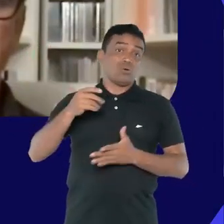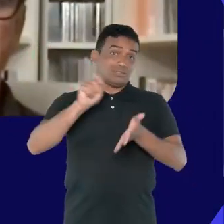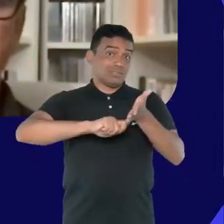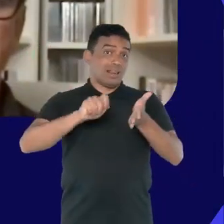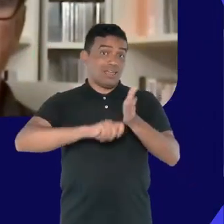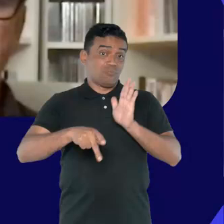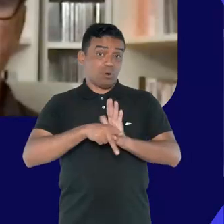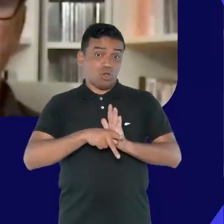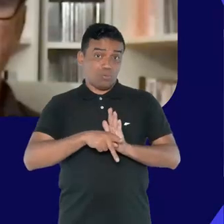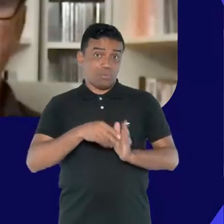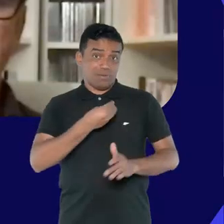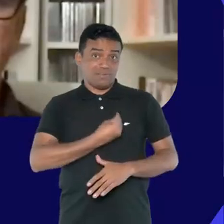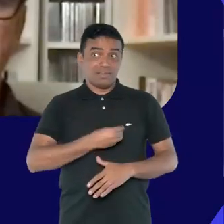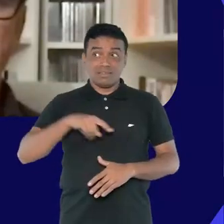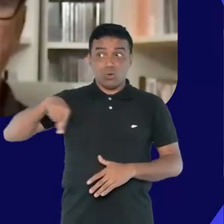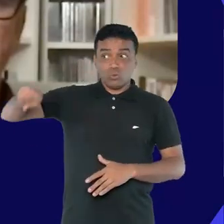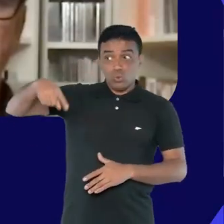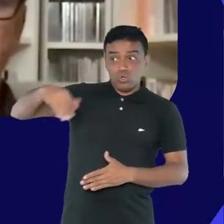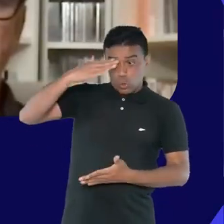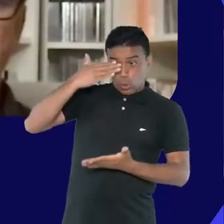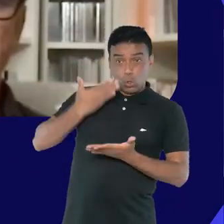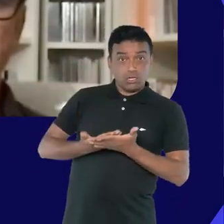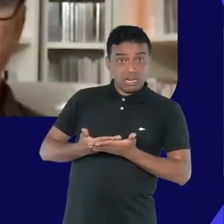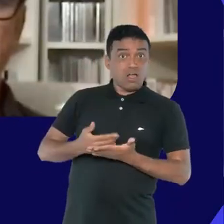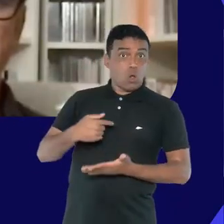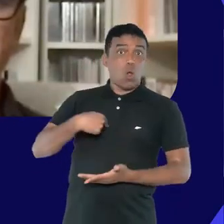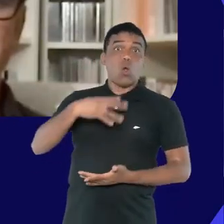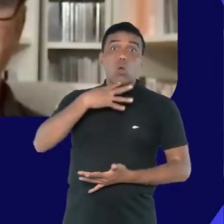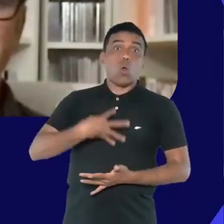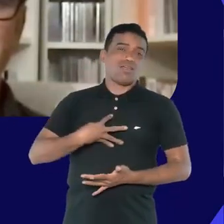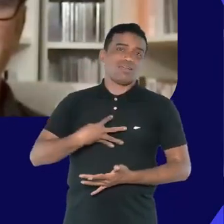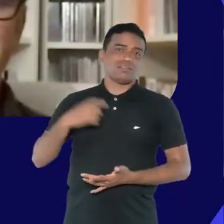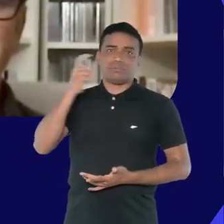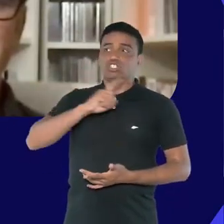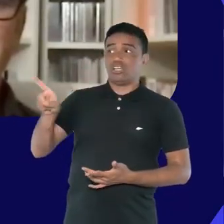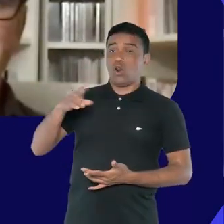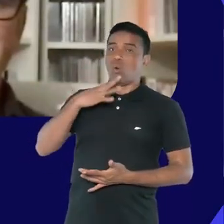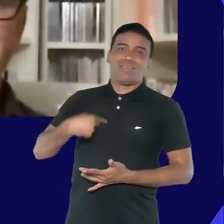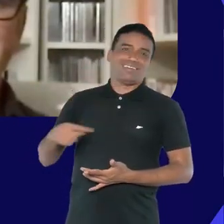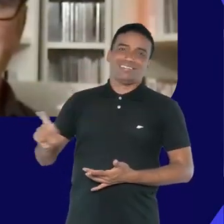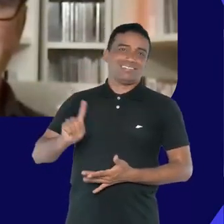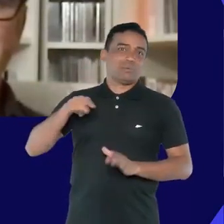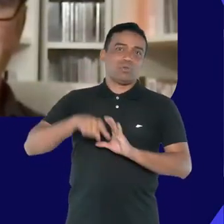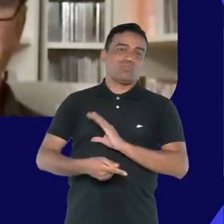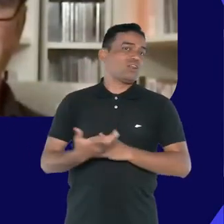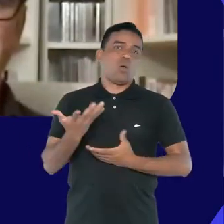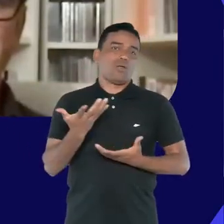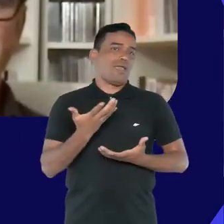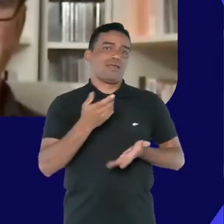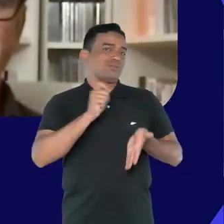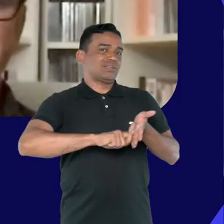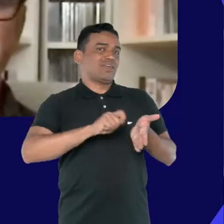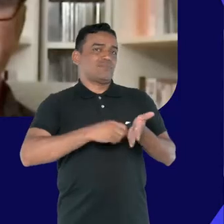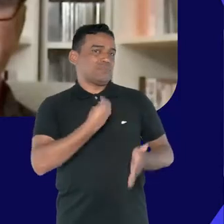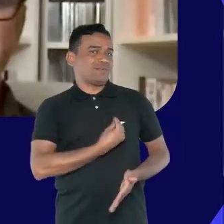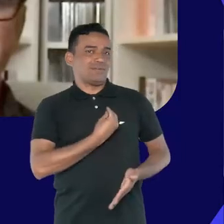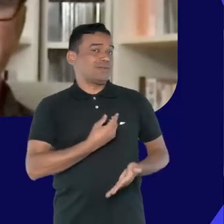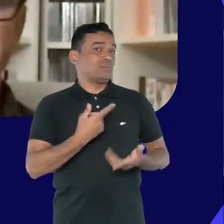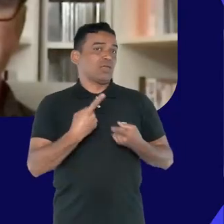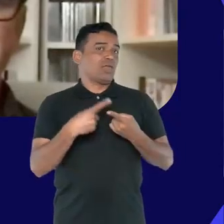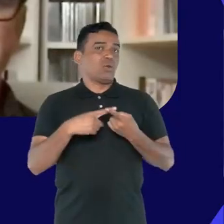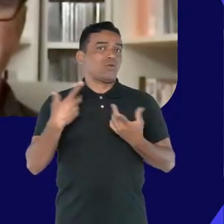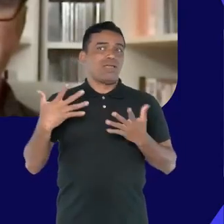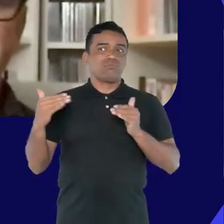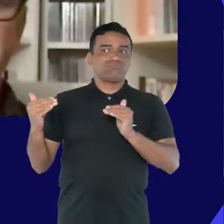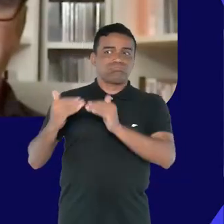mim, os outros começam a acreditar que me conhecem também, o que é mentira. No fundo, não quero que escreva sobre mim, porque não quero